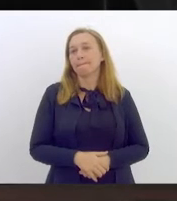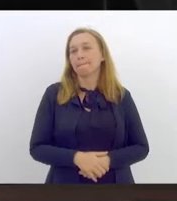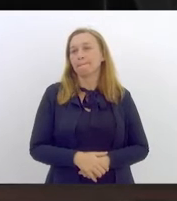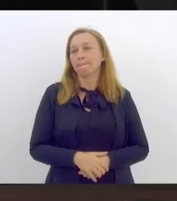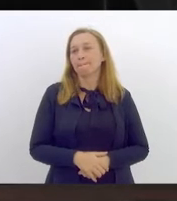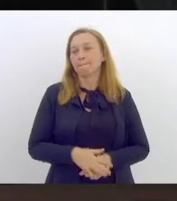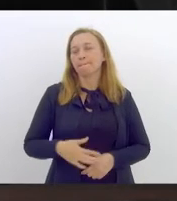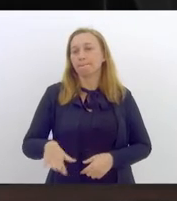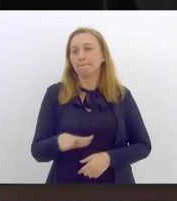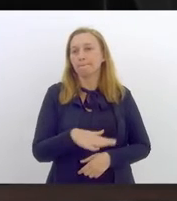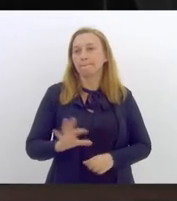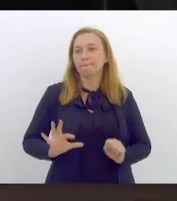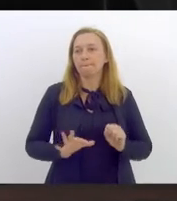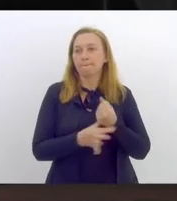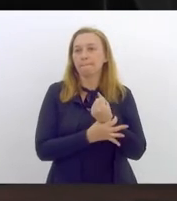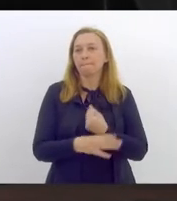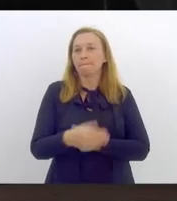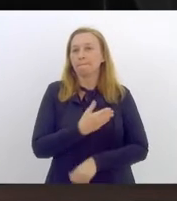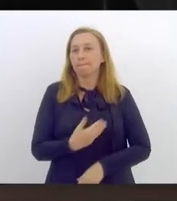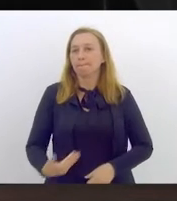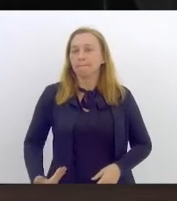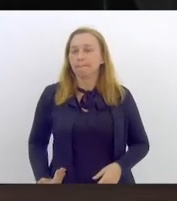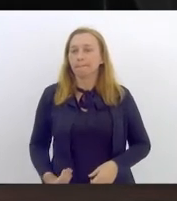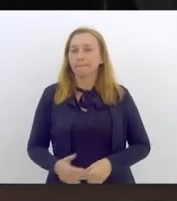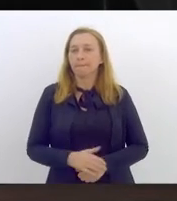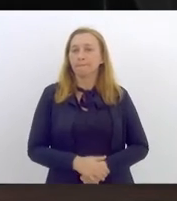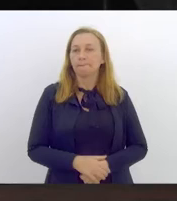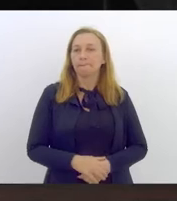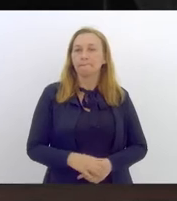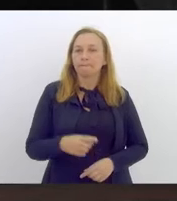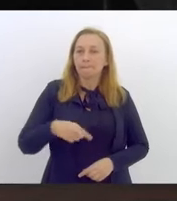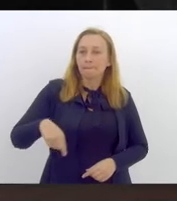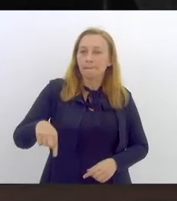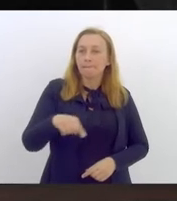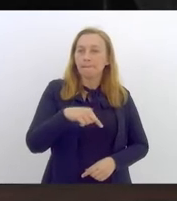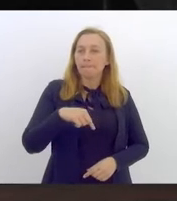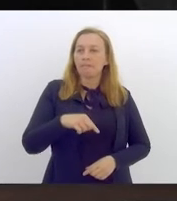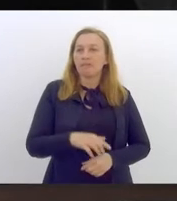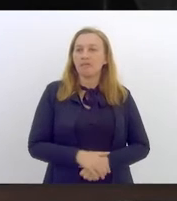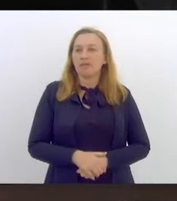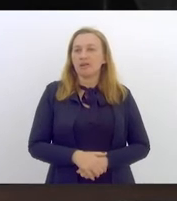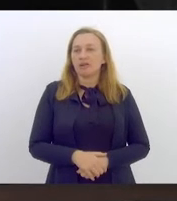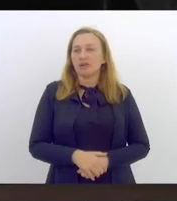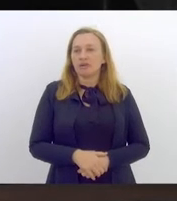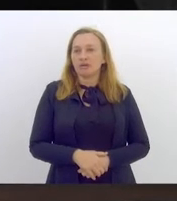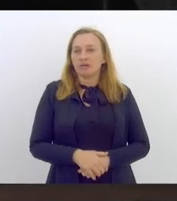na área da segurança pública, em torno de